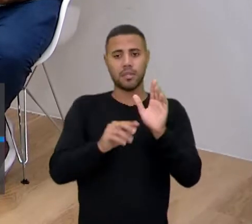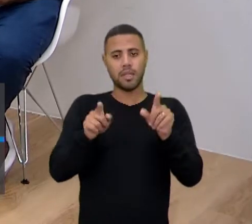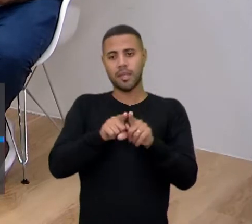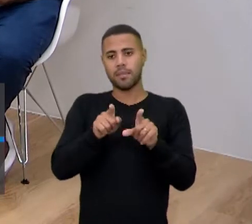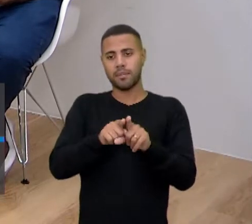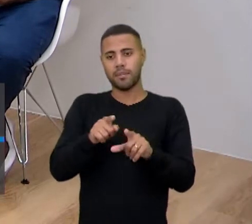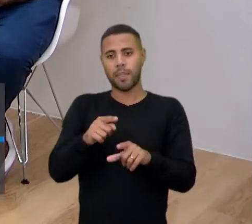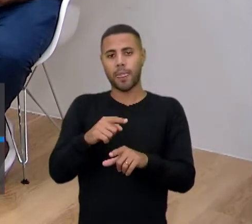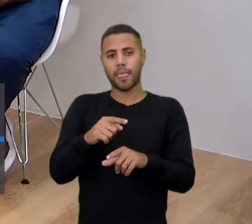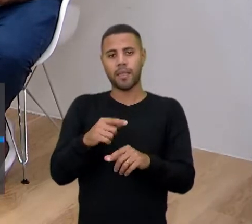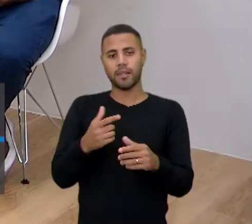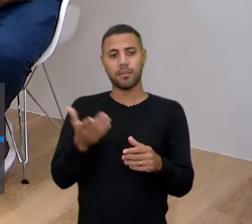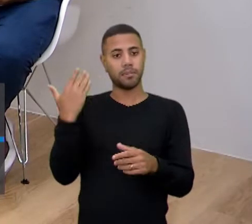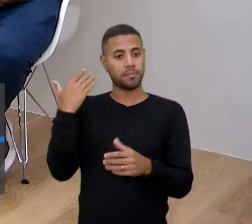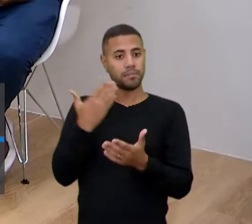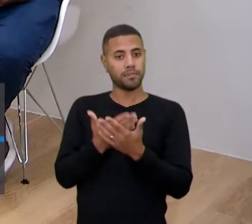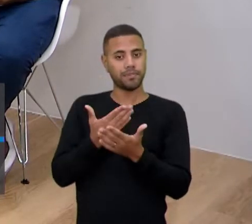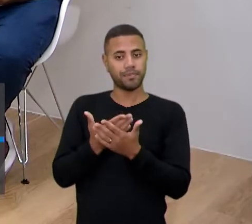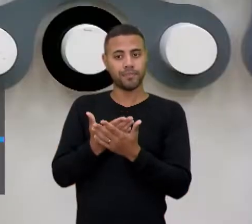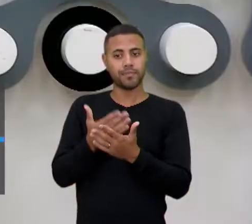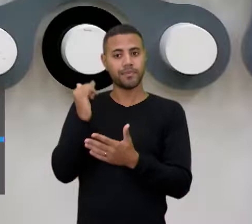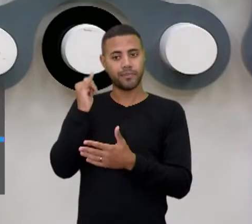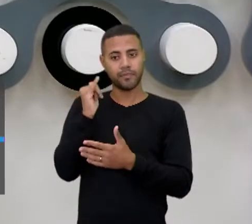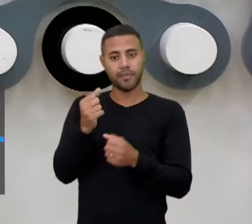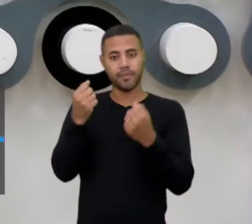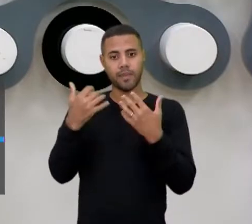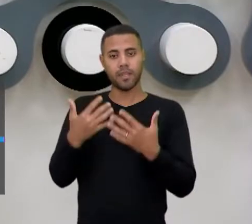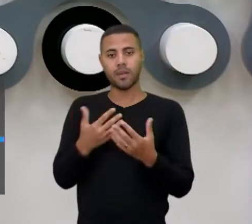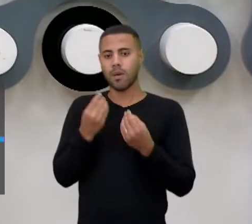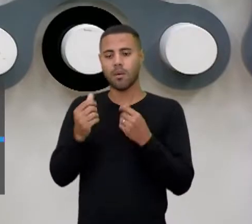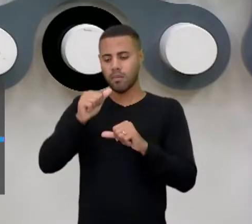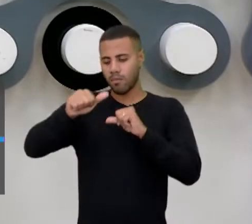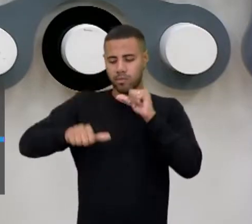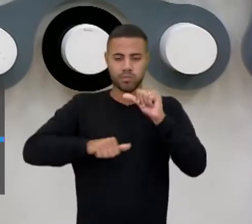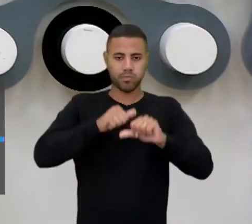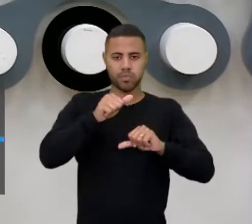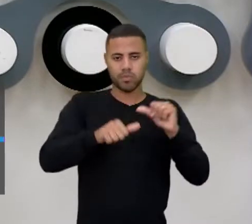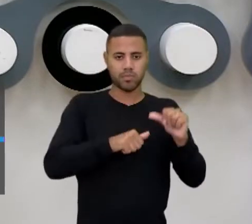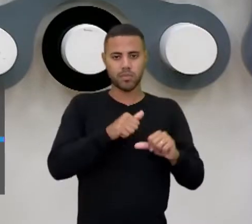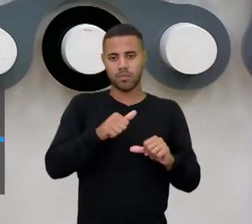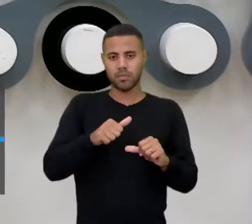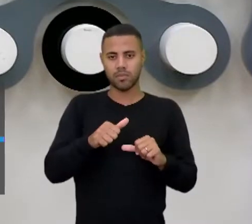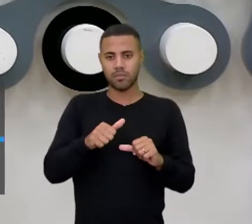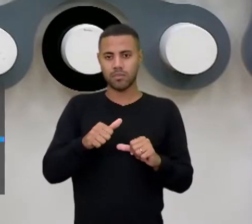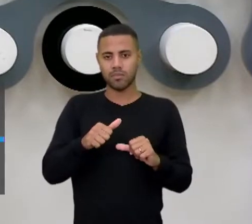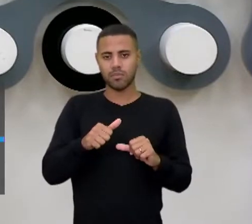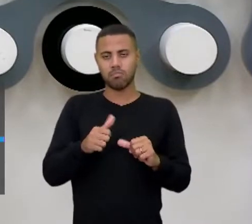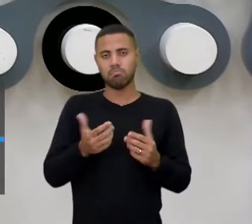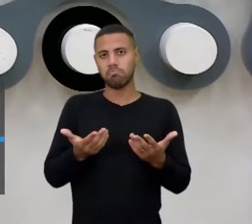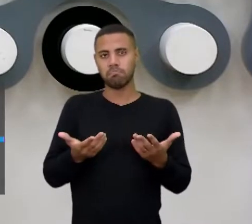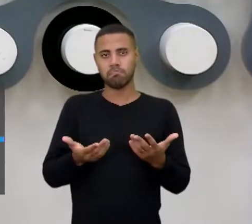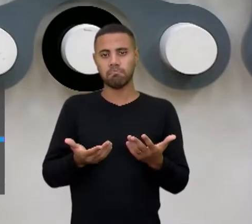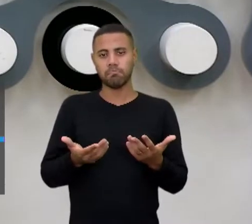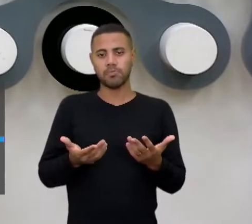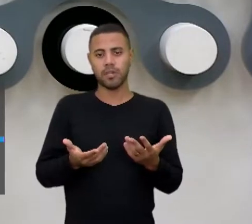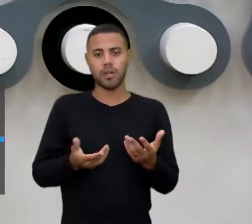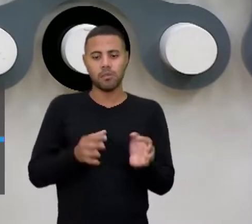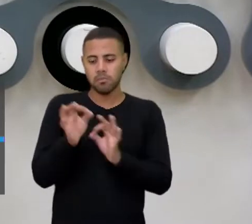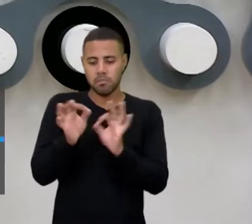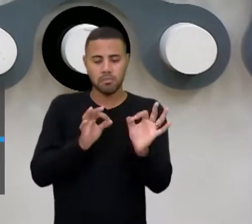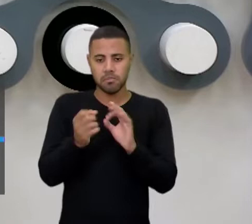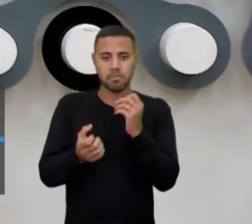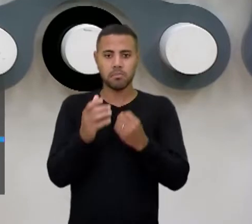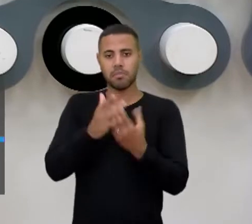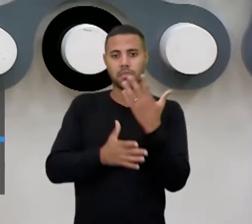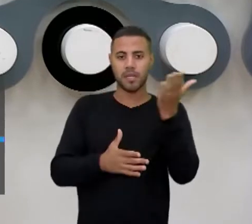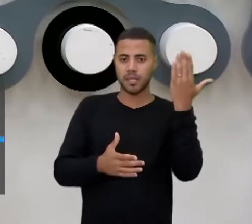nossas aulas, que o jornalismo hegemônico ele teve uma mudança nessa linha de produção. Por quê?